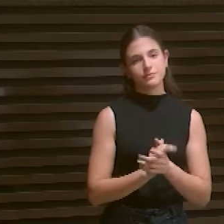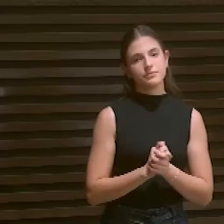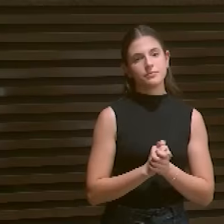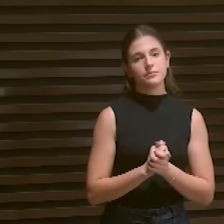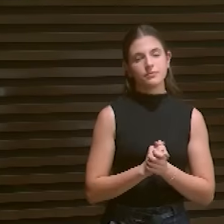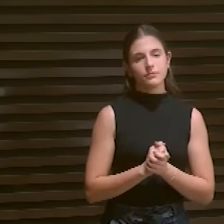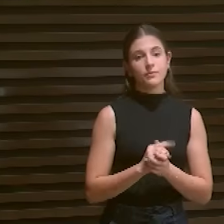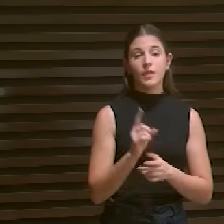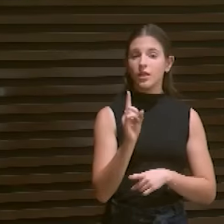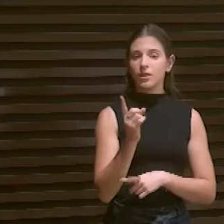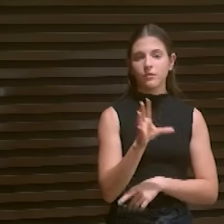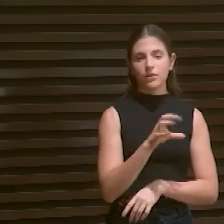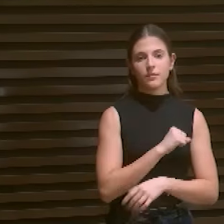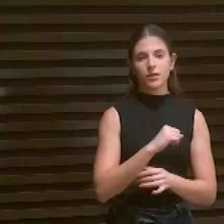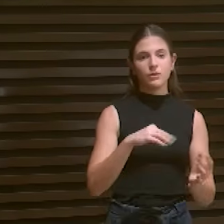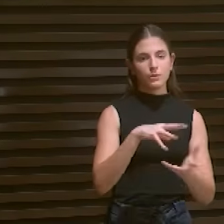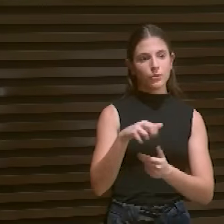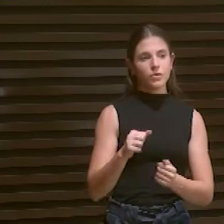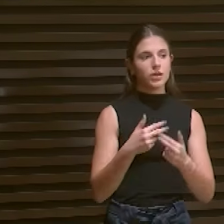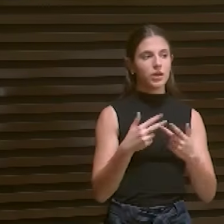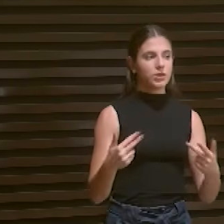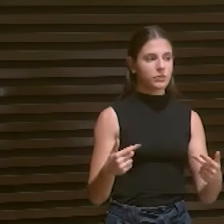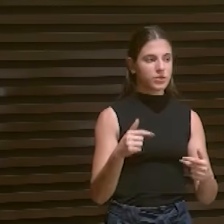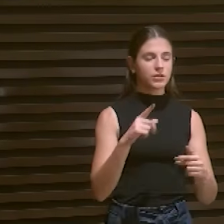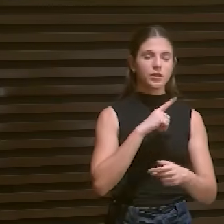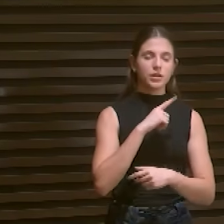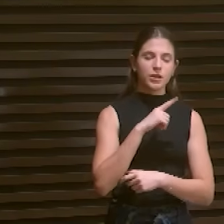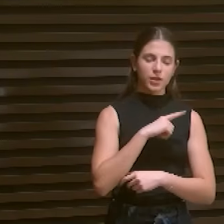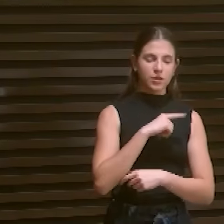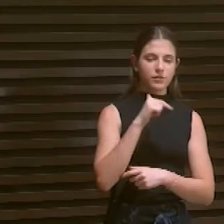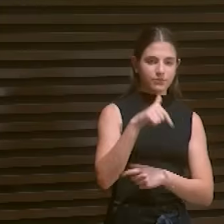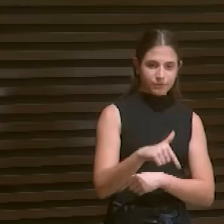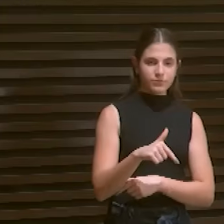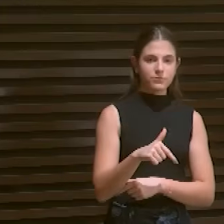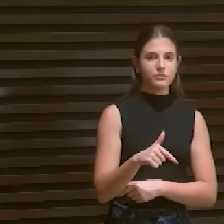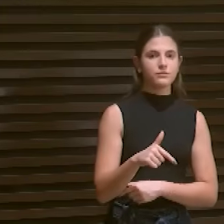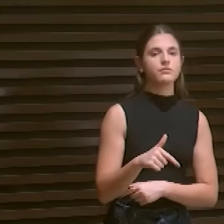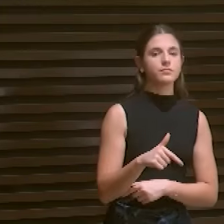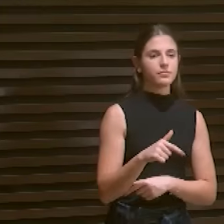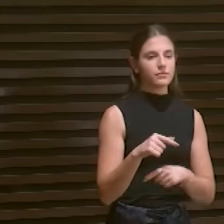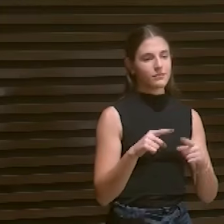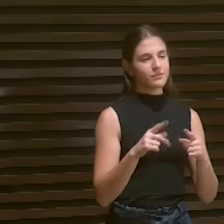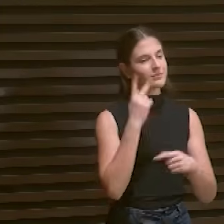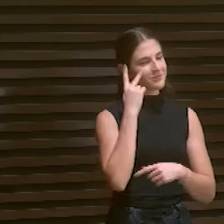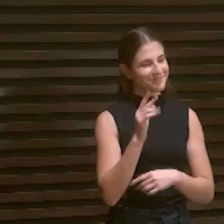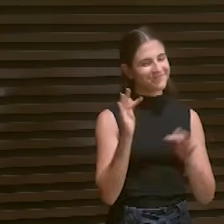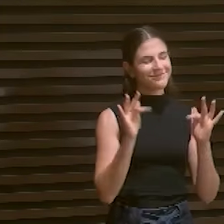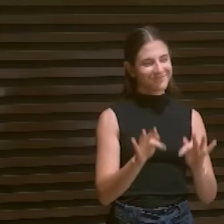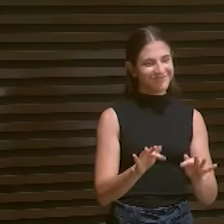Não ameis o mundo, nem as coisas que há no mundo. E para